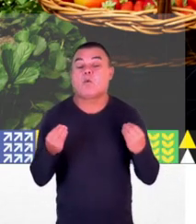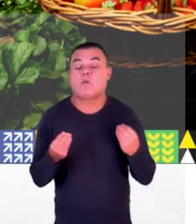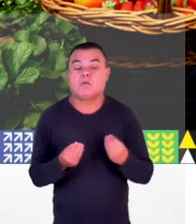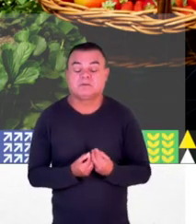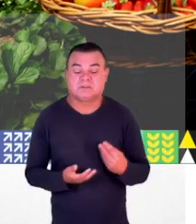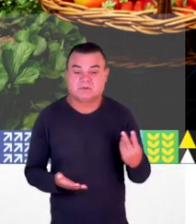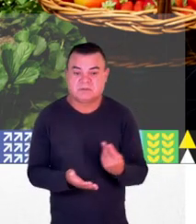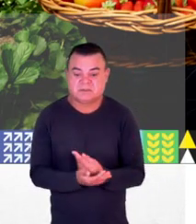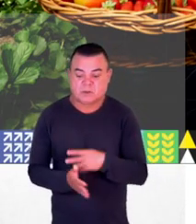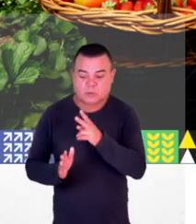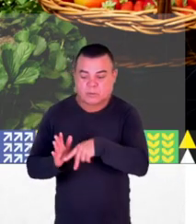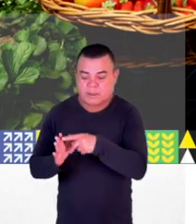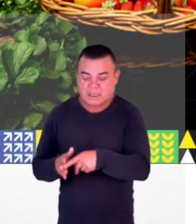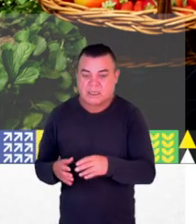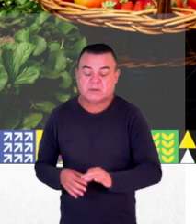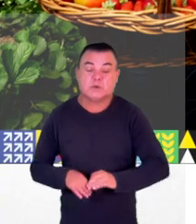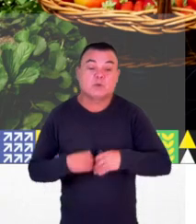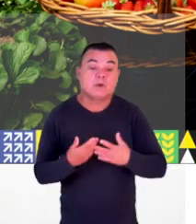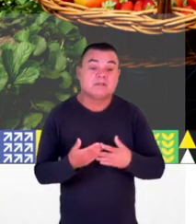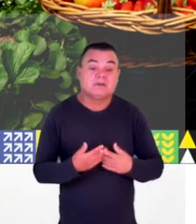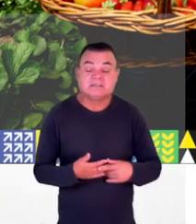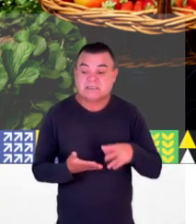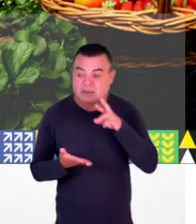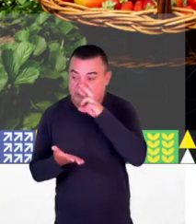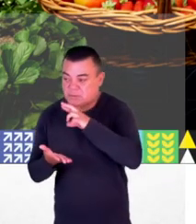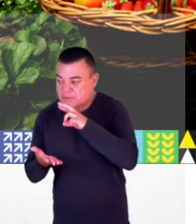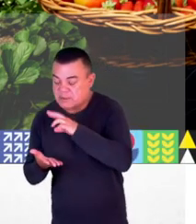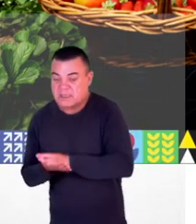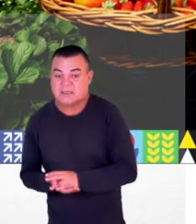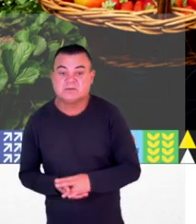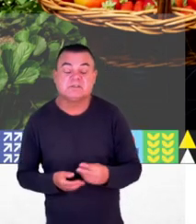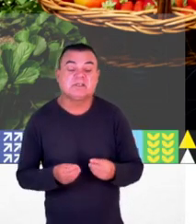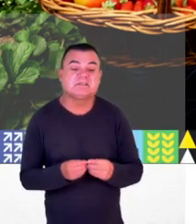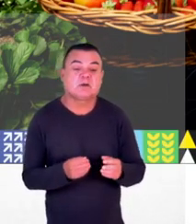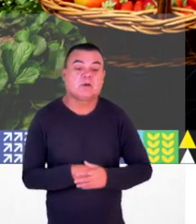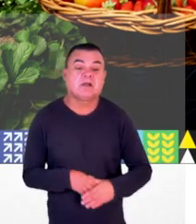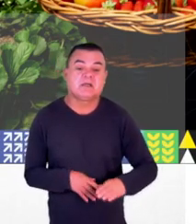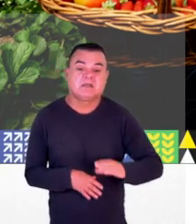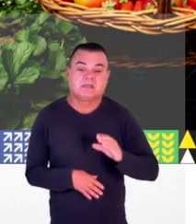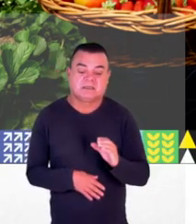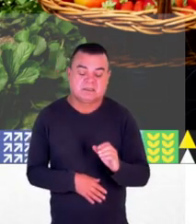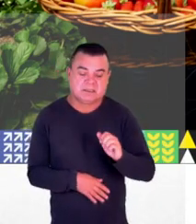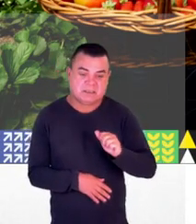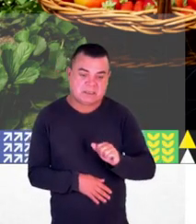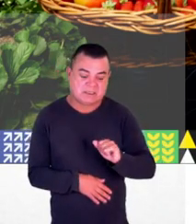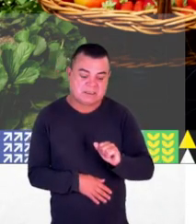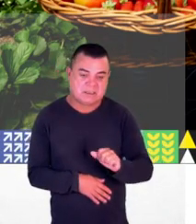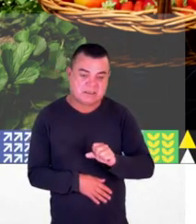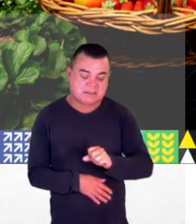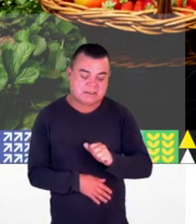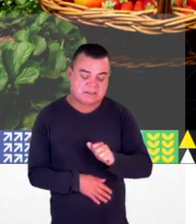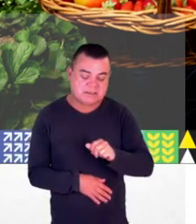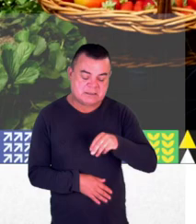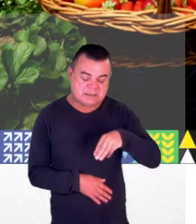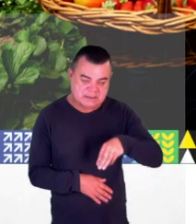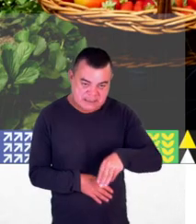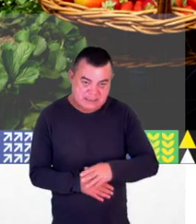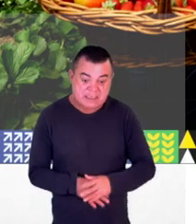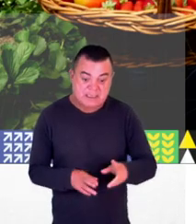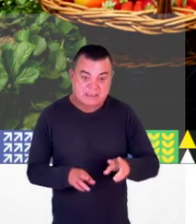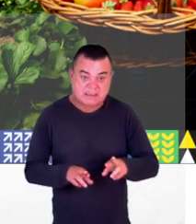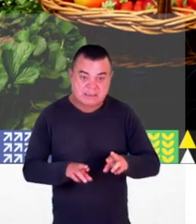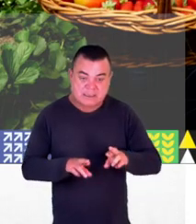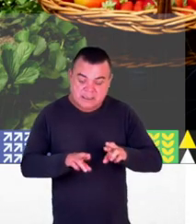de onde ele vai ser também monitorado que através da caisan a câmara interministerial de segurança alimentar e nutricional que reúne mais de